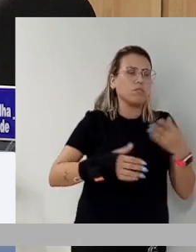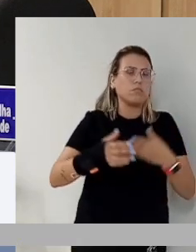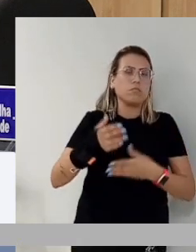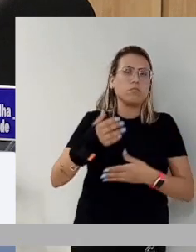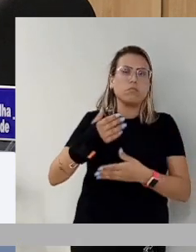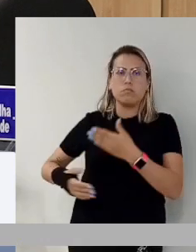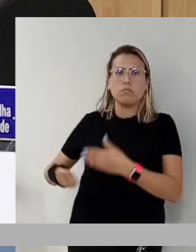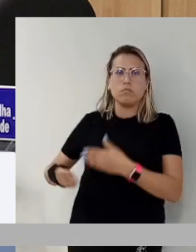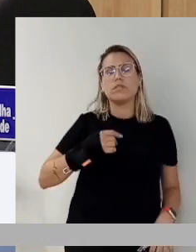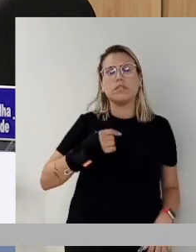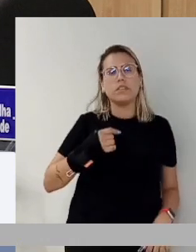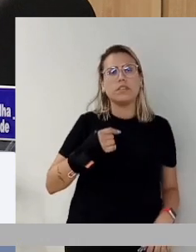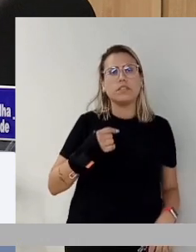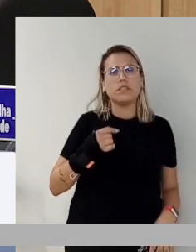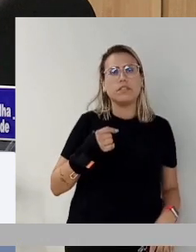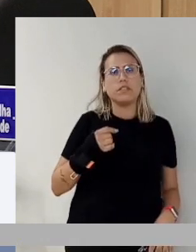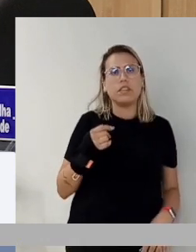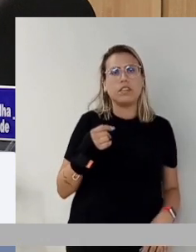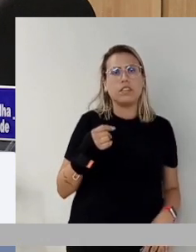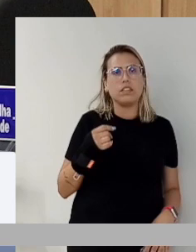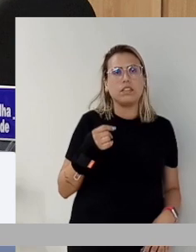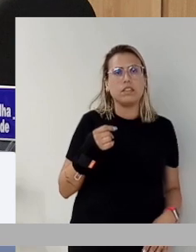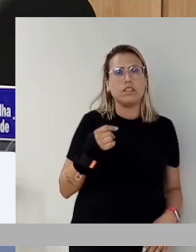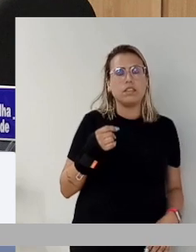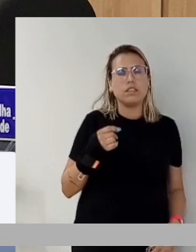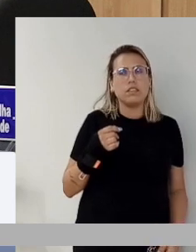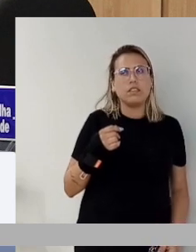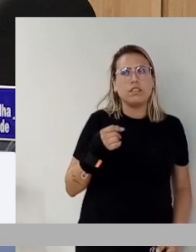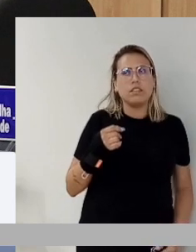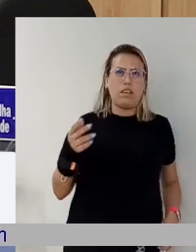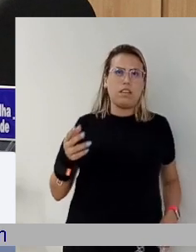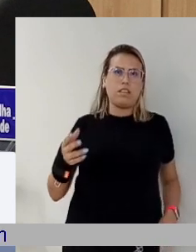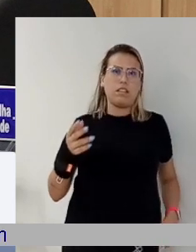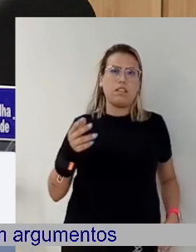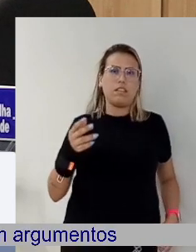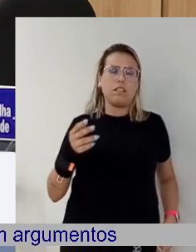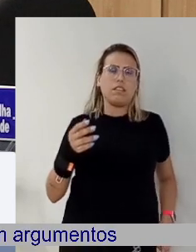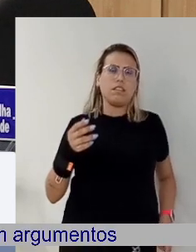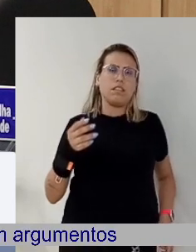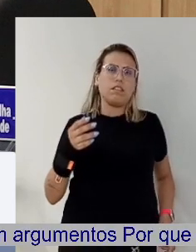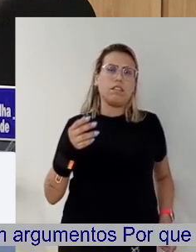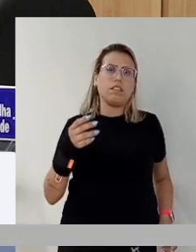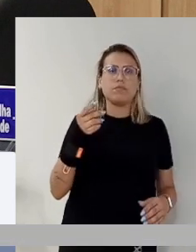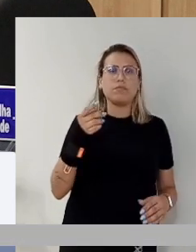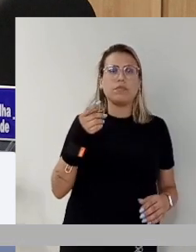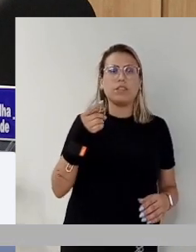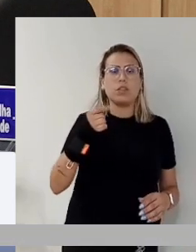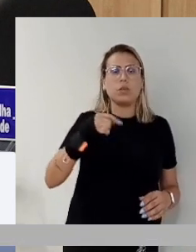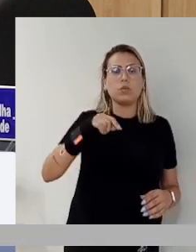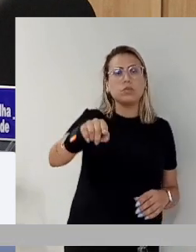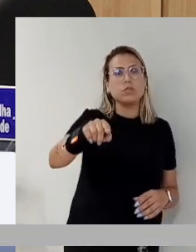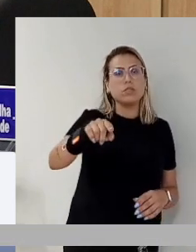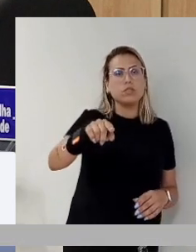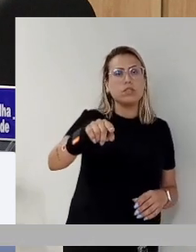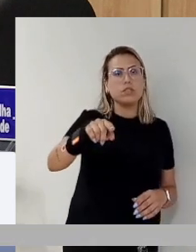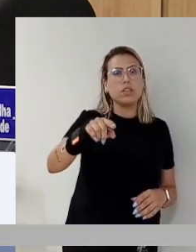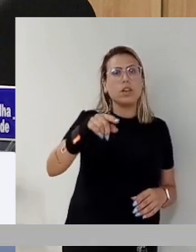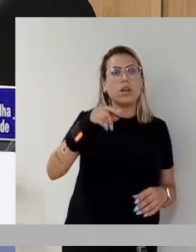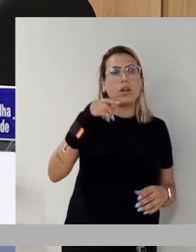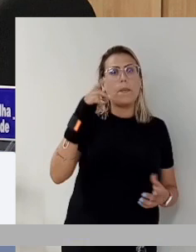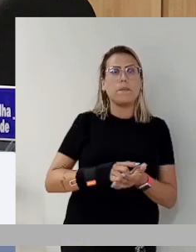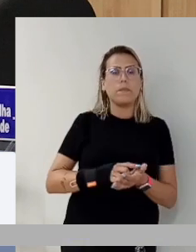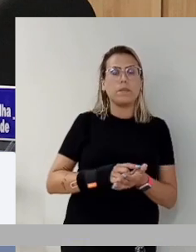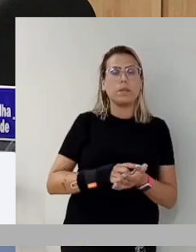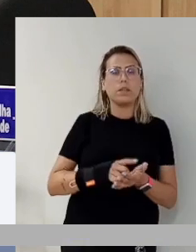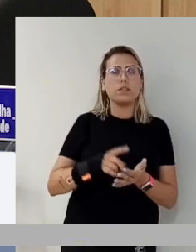venha não me venha com argumentos Por que que não faz isso e o seu principalmente